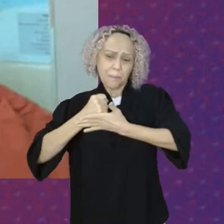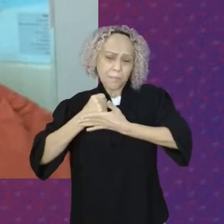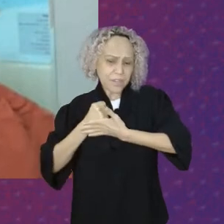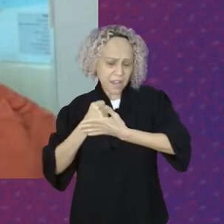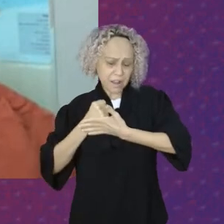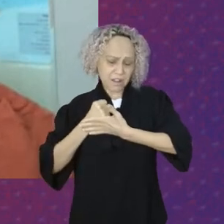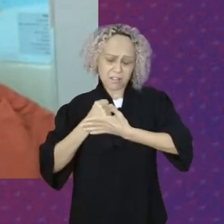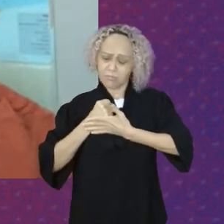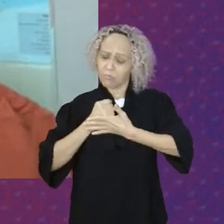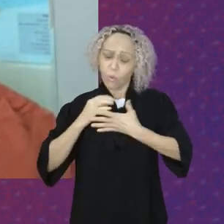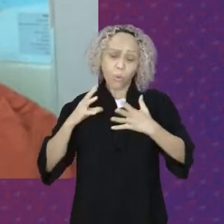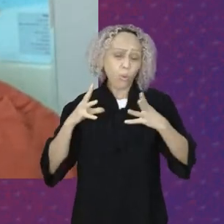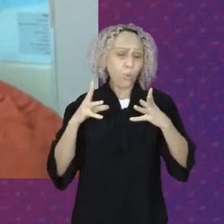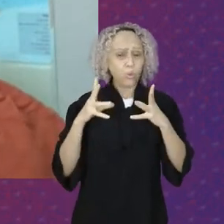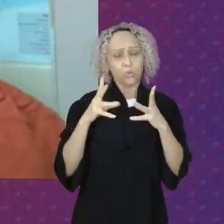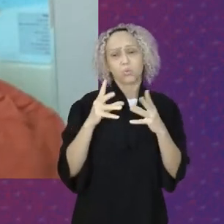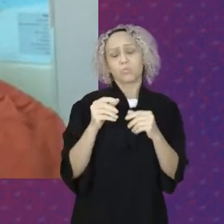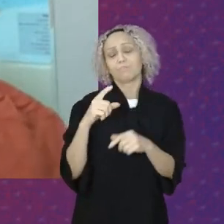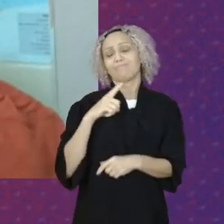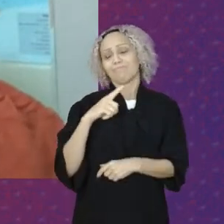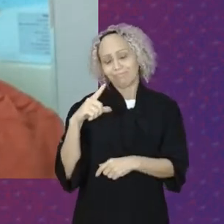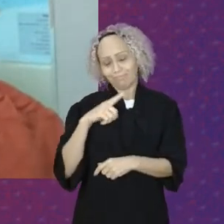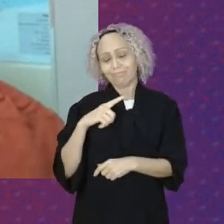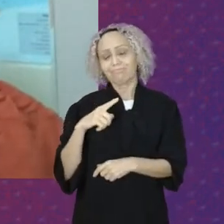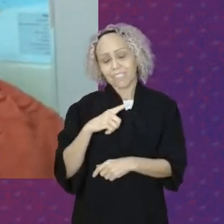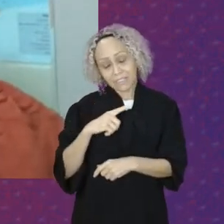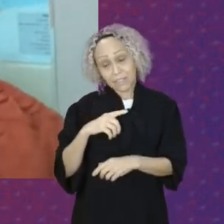com tudo, porque é isso